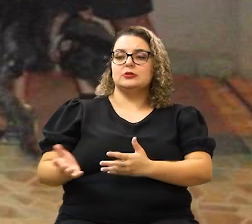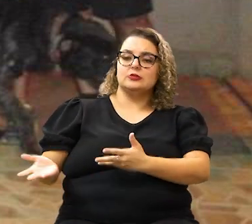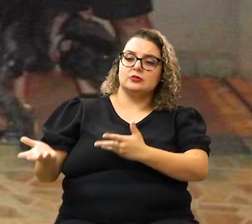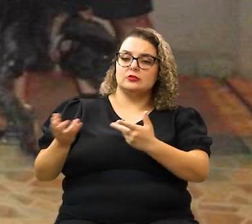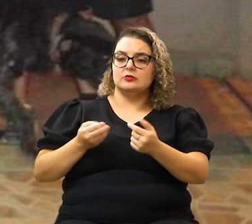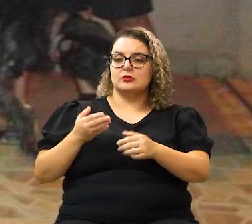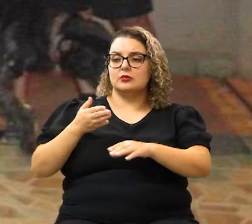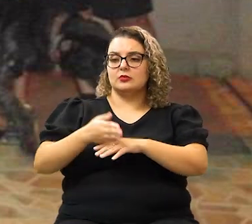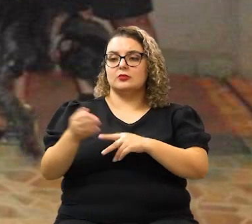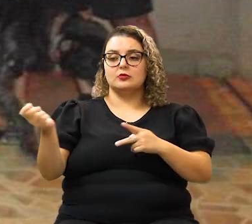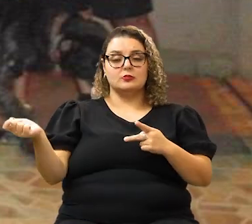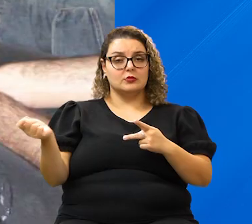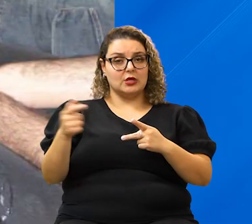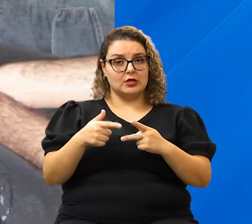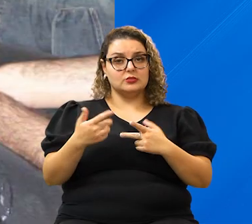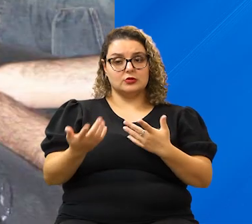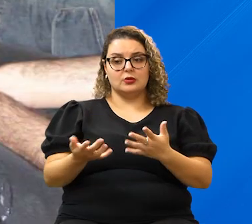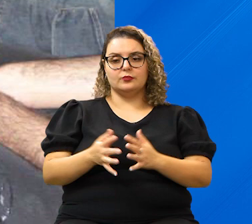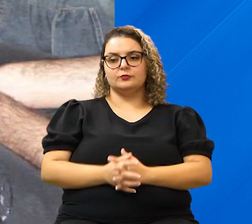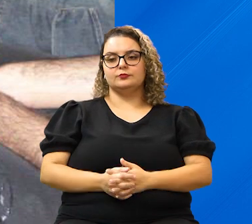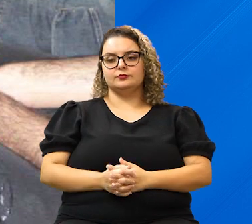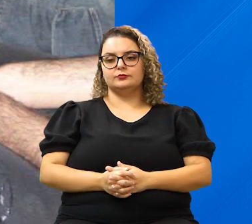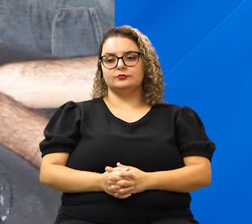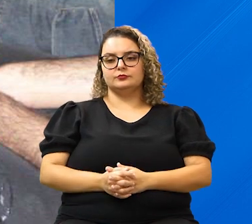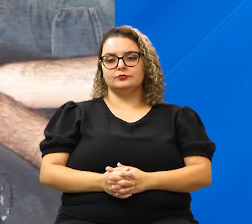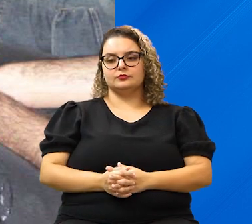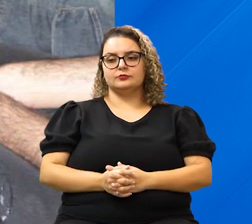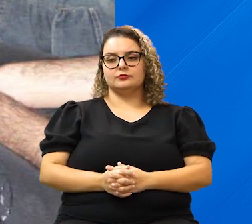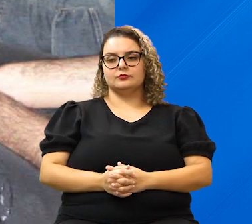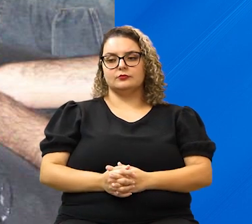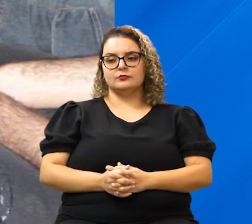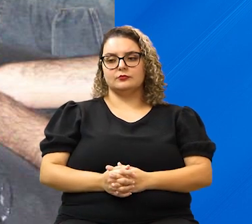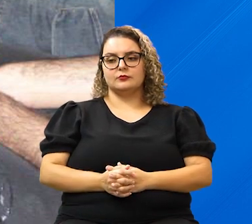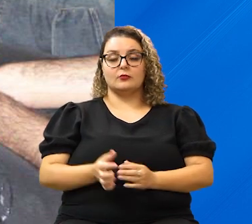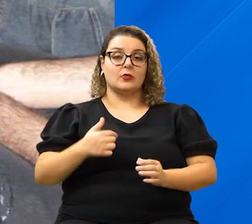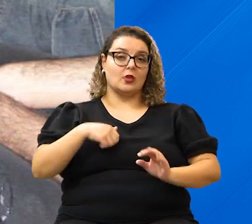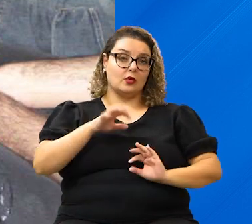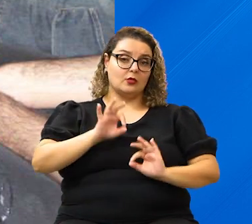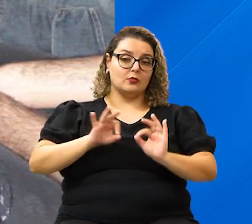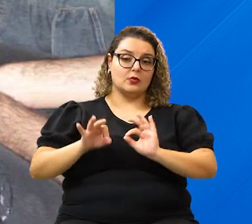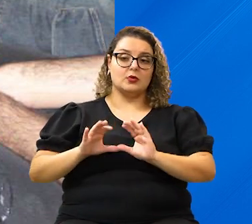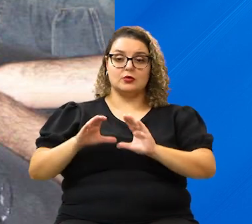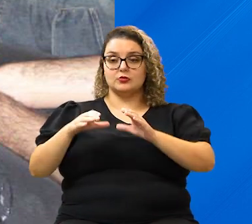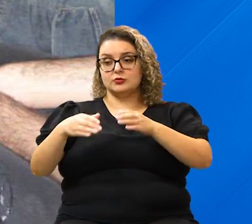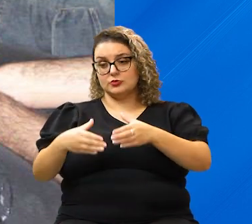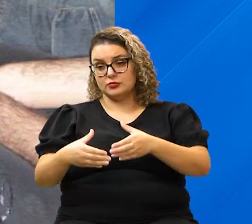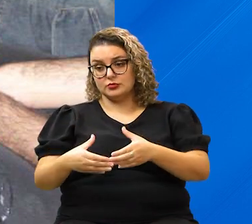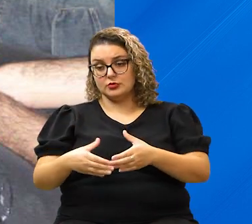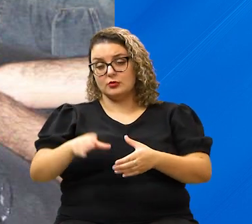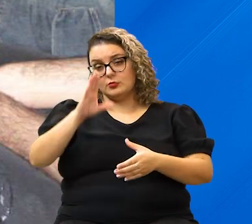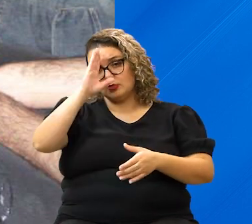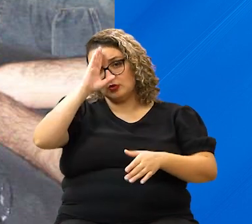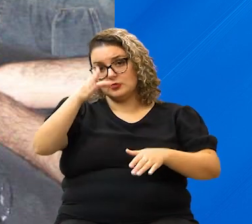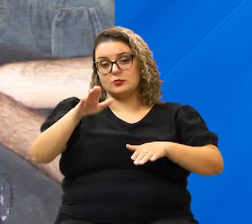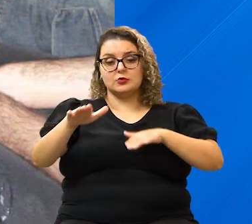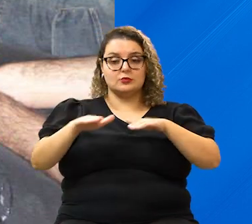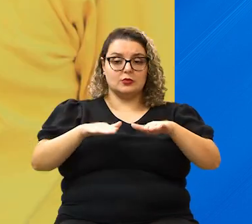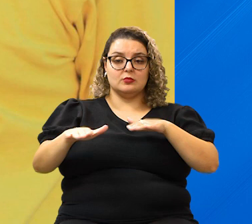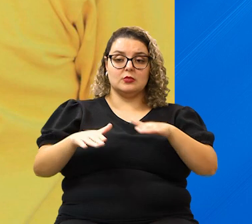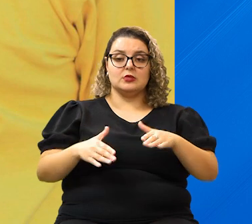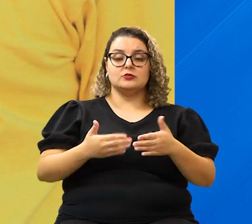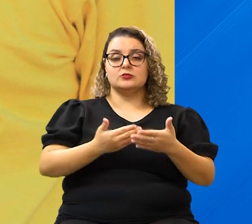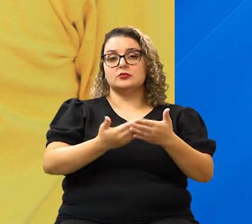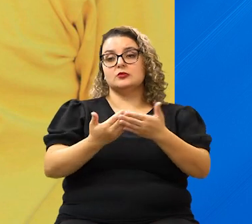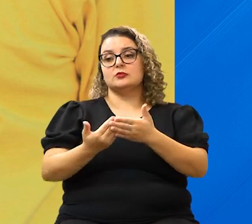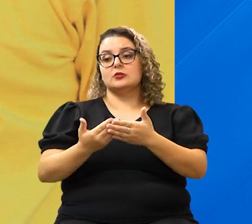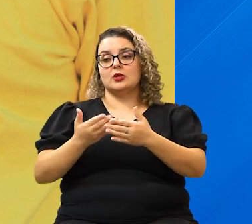aí nisso eu já estava me organizando num grupo, né, principalmente no movimento estudantil, e eu me filiei no PSOL,